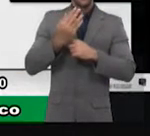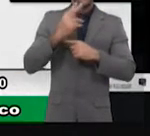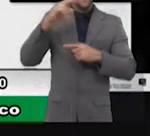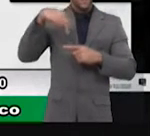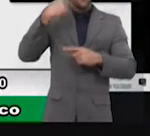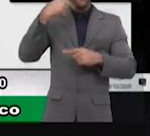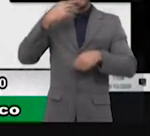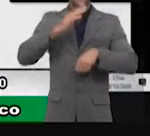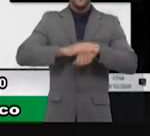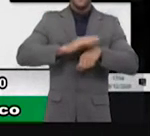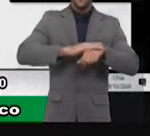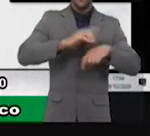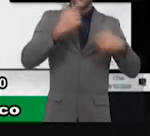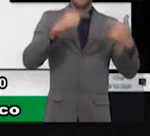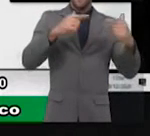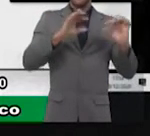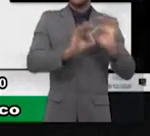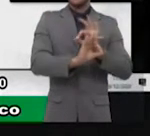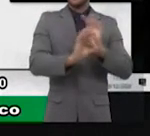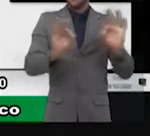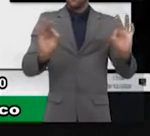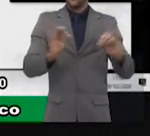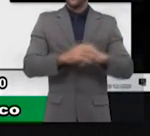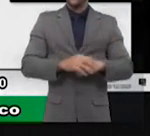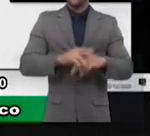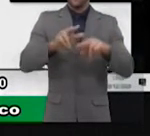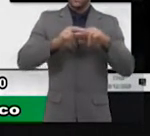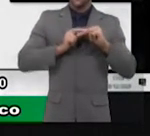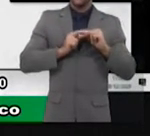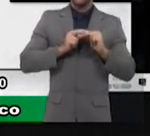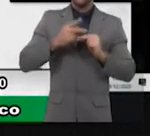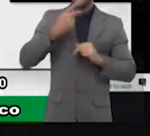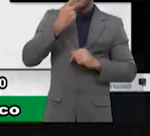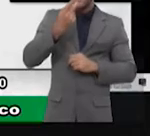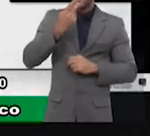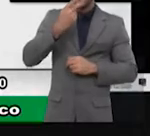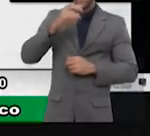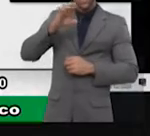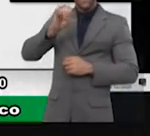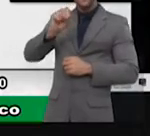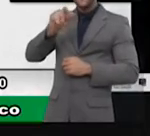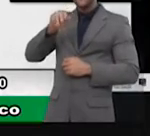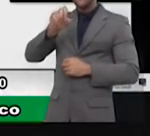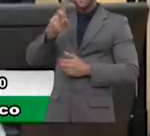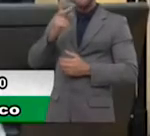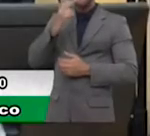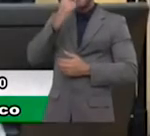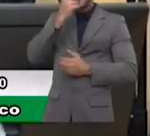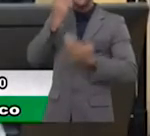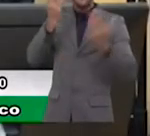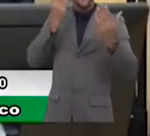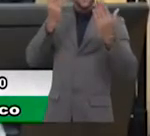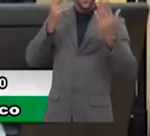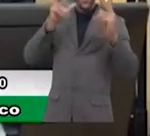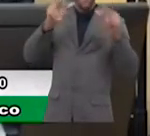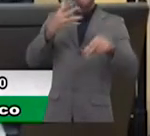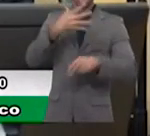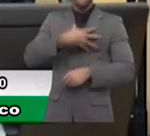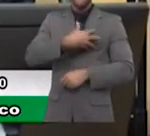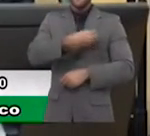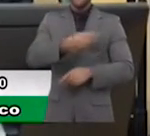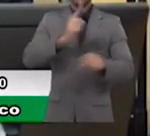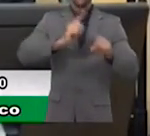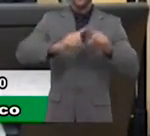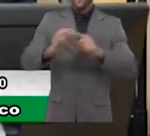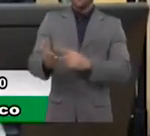certeza, Rosângela, você, se o seu Jair falou que tem você como uma filha, porque você sempre esteve ao lado dele, ajudando a construir a